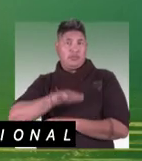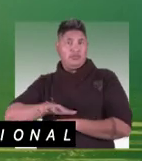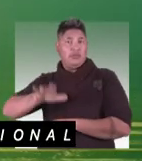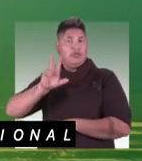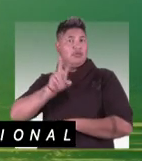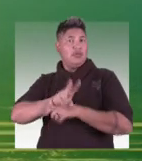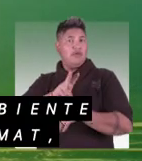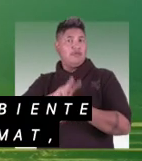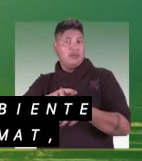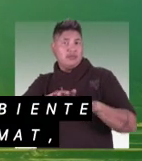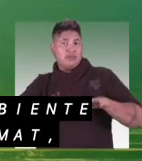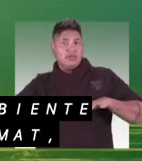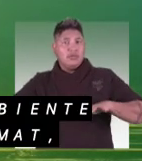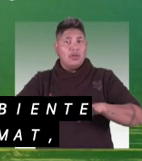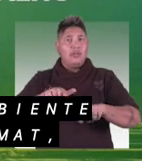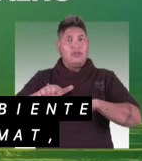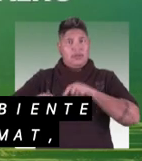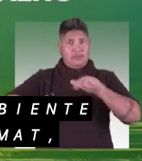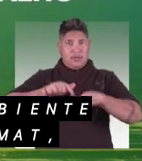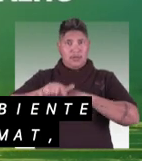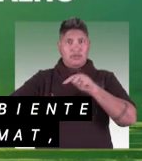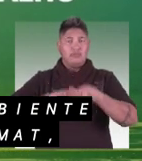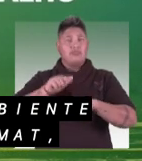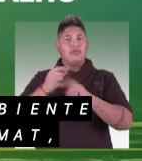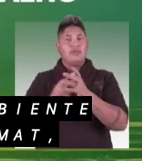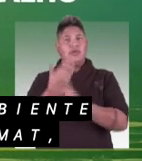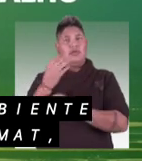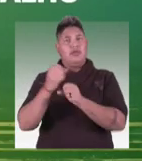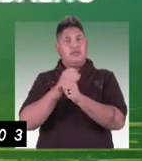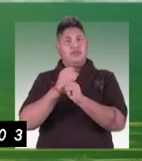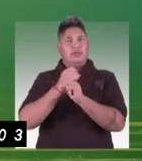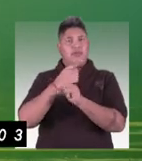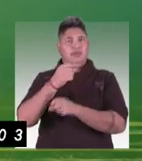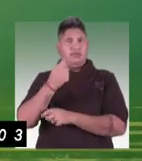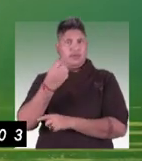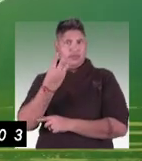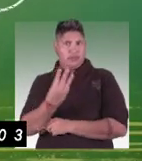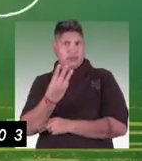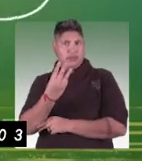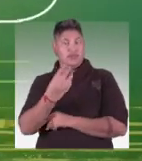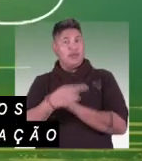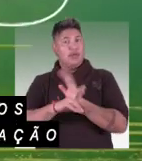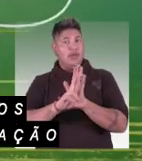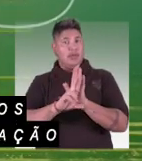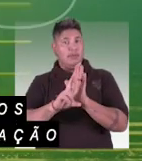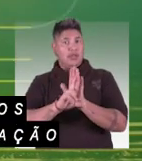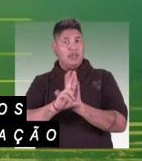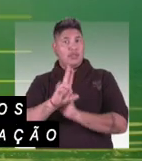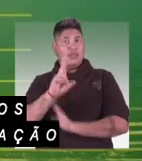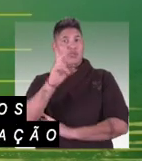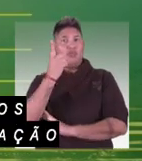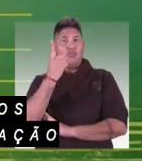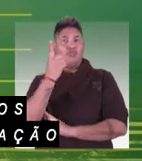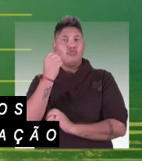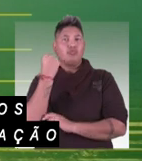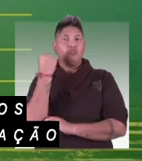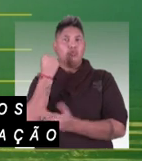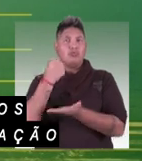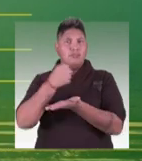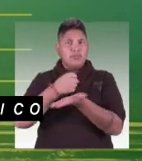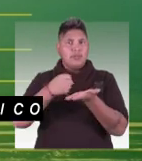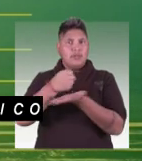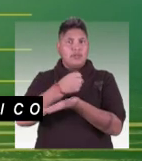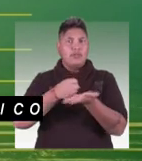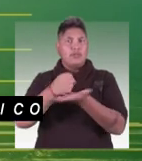A Coordenadoria Nacional de Defesa do Meio Ambiente do Trabalho, a CODEMAT, foi criada em 2003 e representa um dos 8 pilares